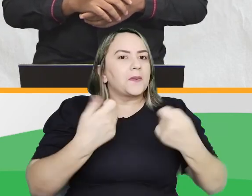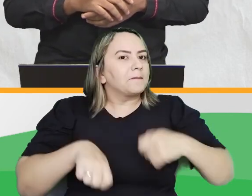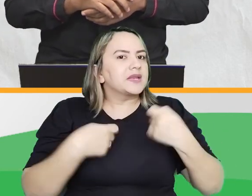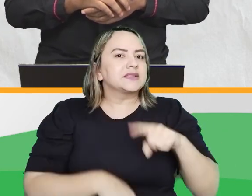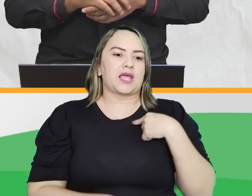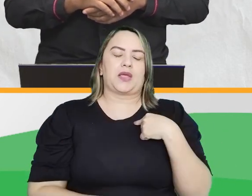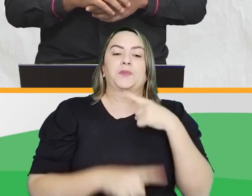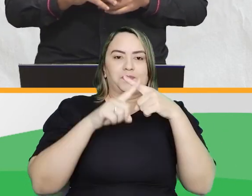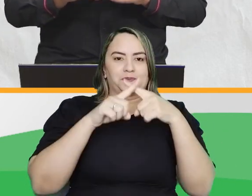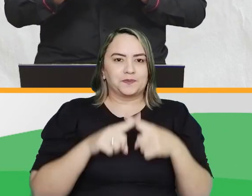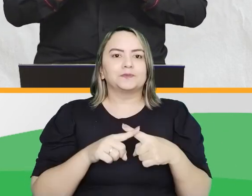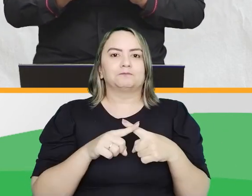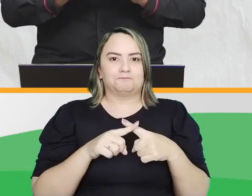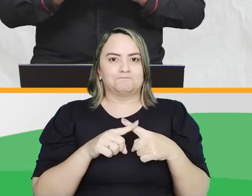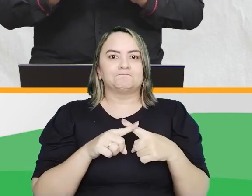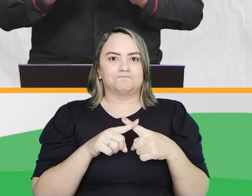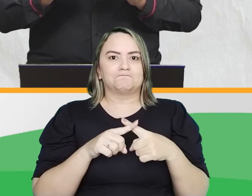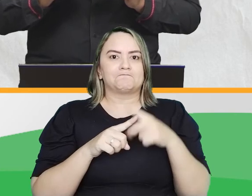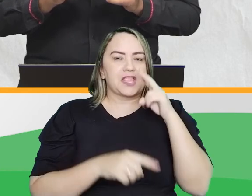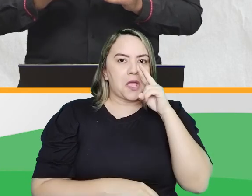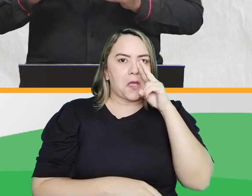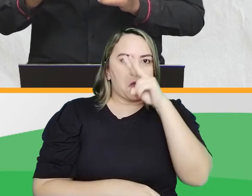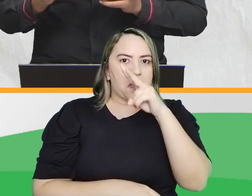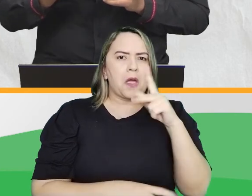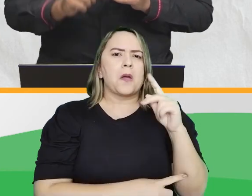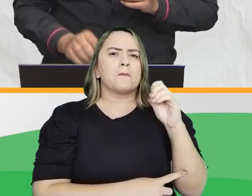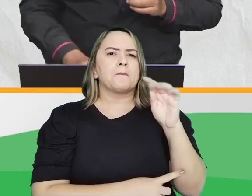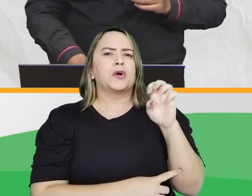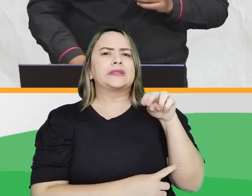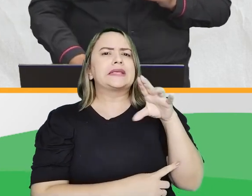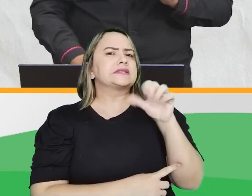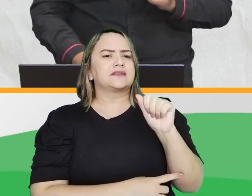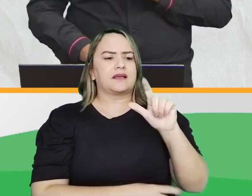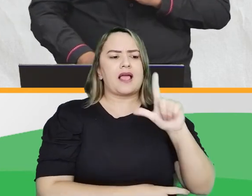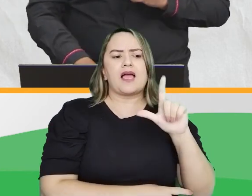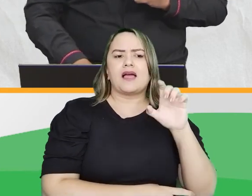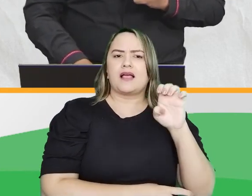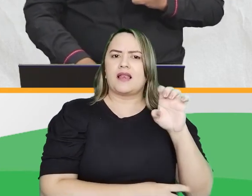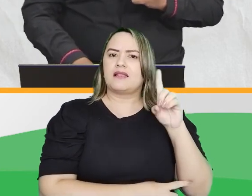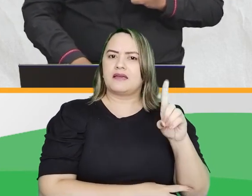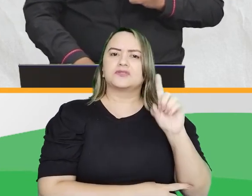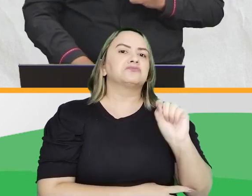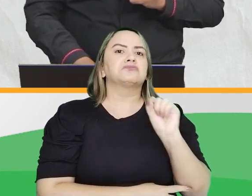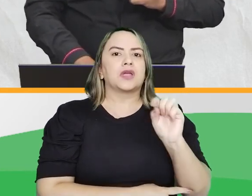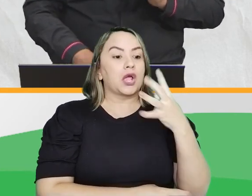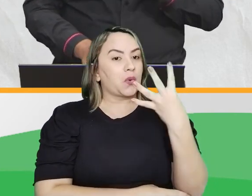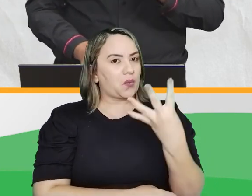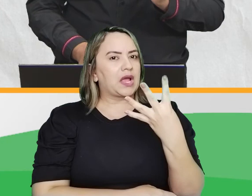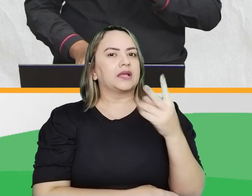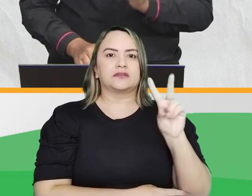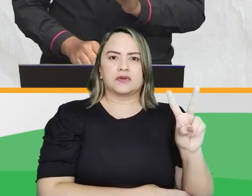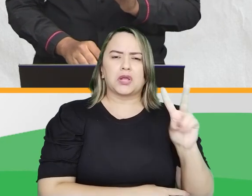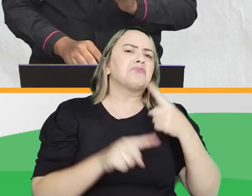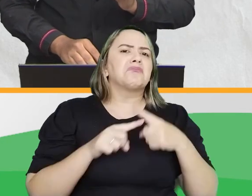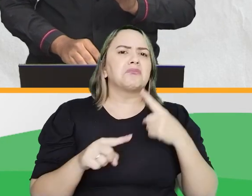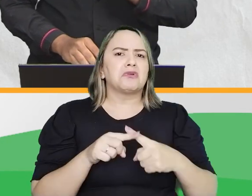LED? É simples, né, professor? Basta eu multiplicar a potência desta lâmpada, né? Quanto é a potência da lâmpada LED?